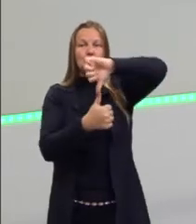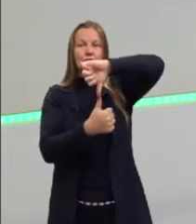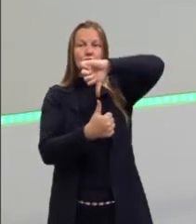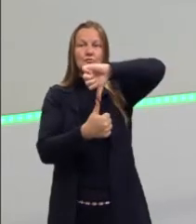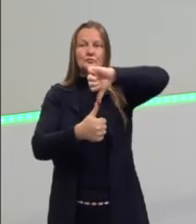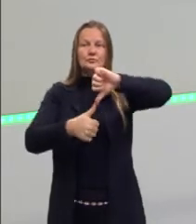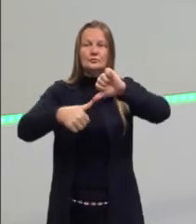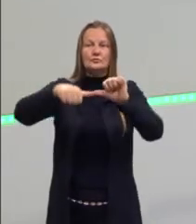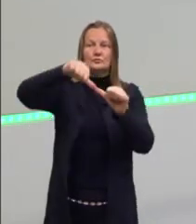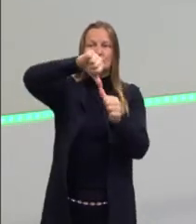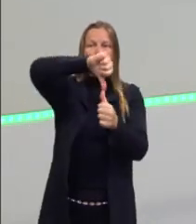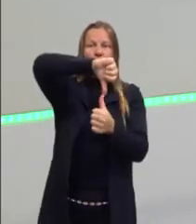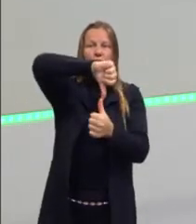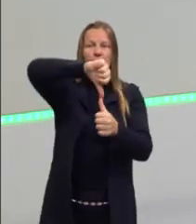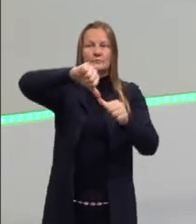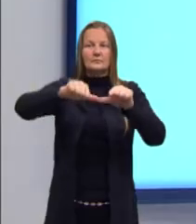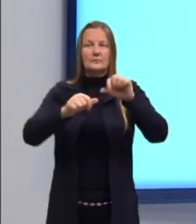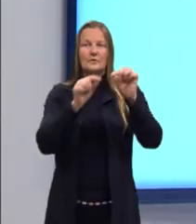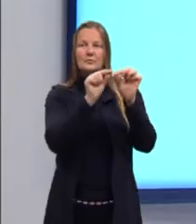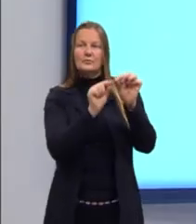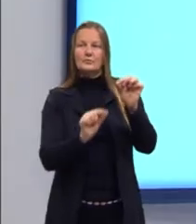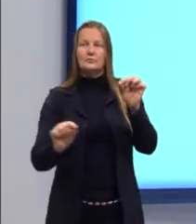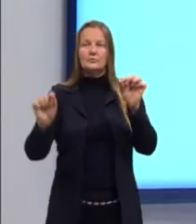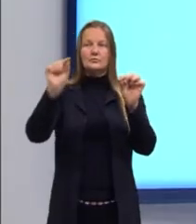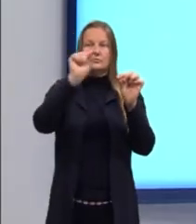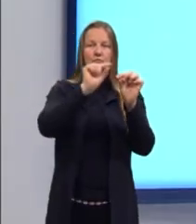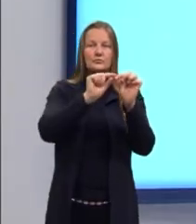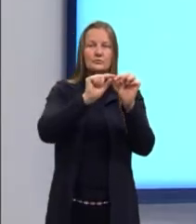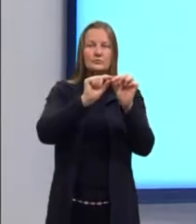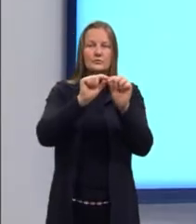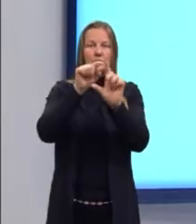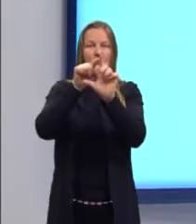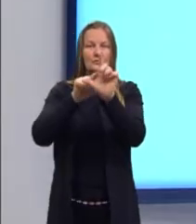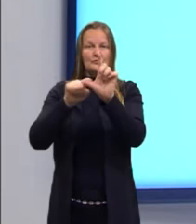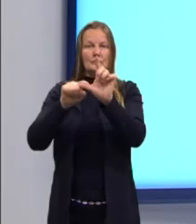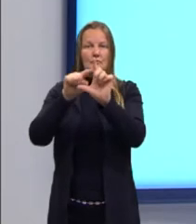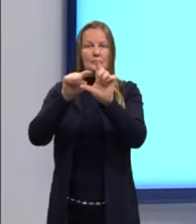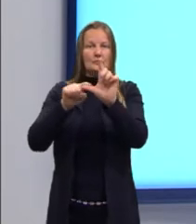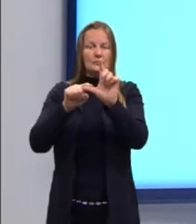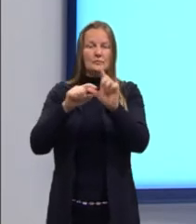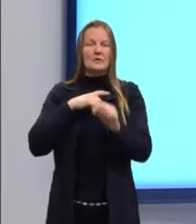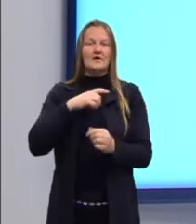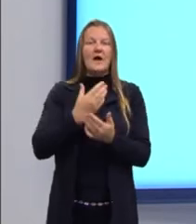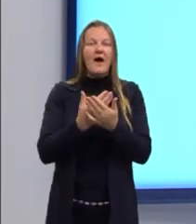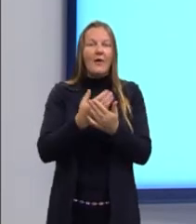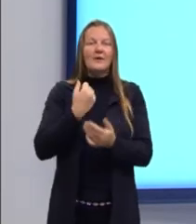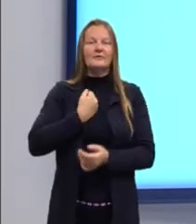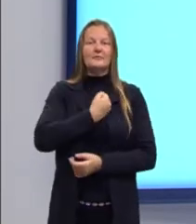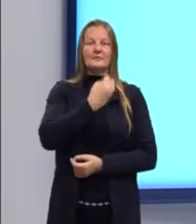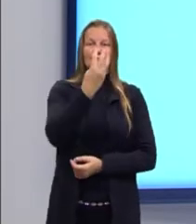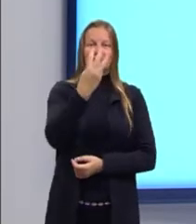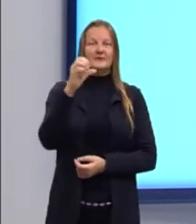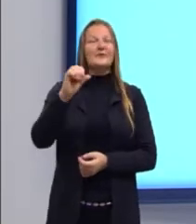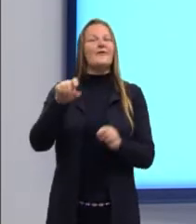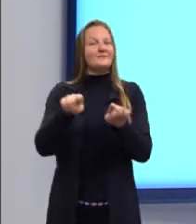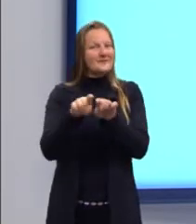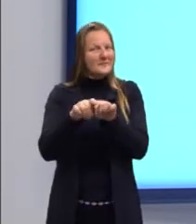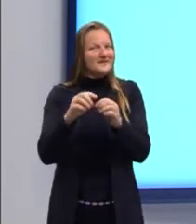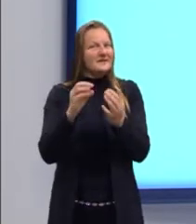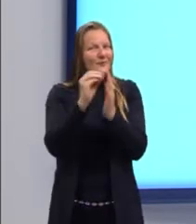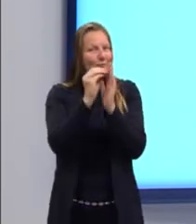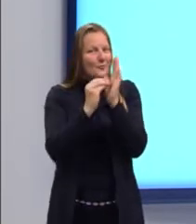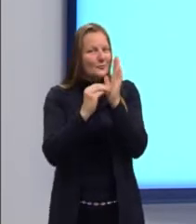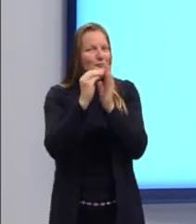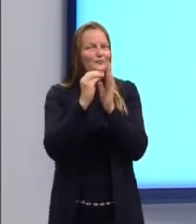essa imagem e vocês podem retomar nessa aula a aula de número 39 onde nós vimos então